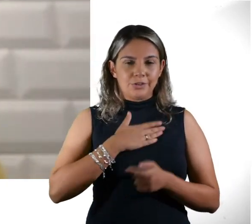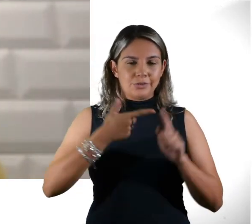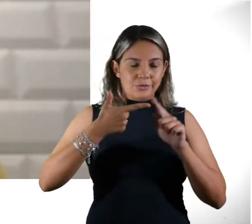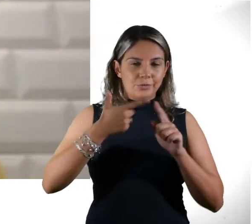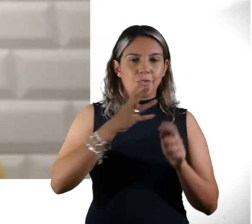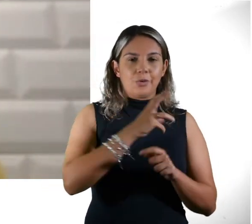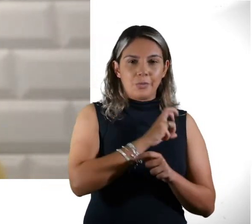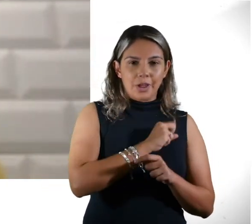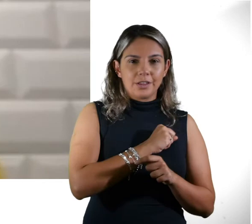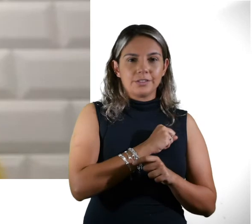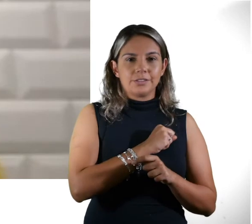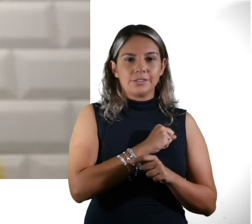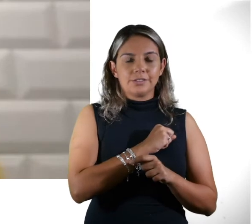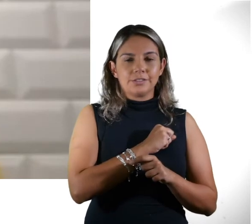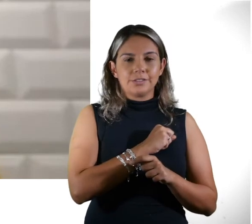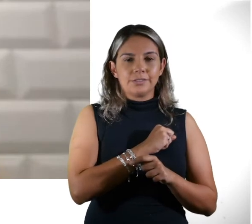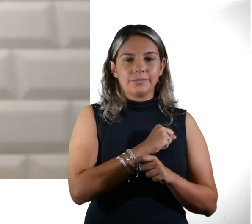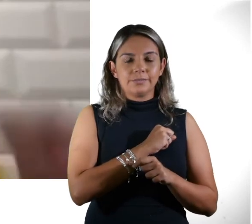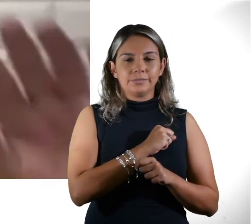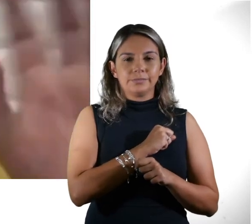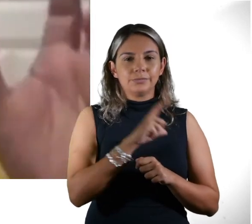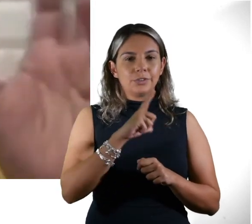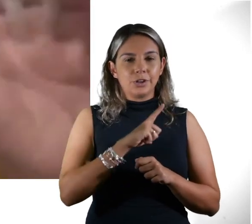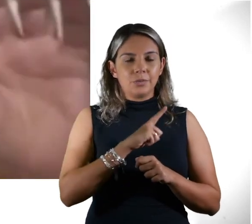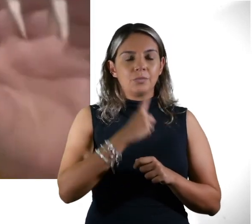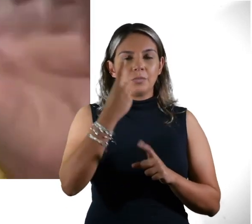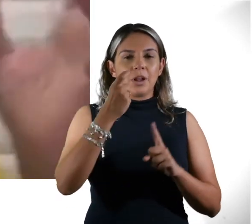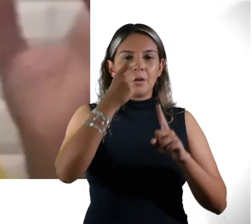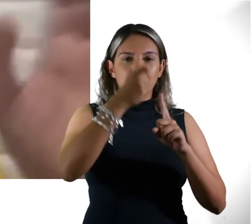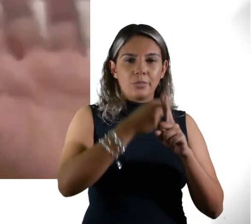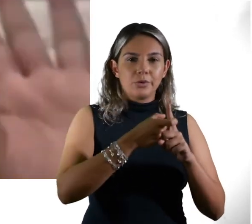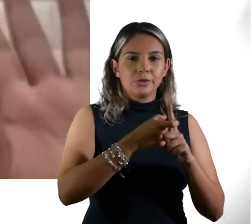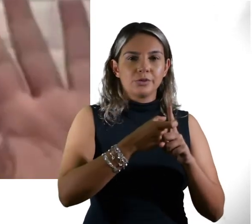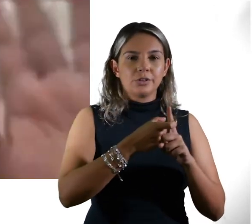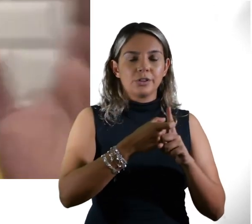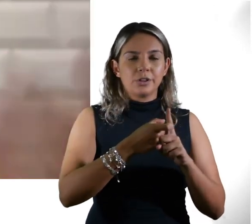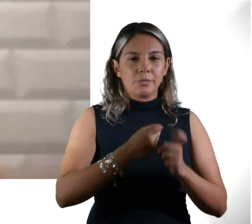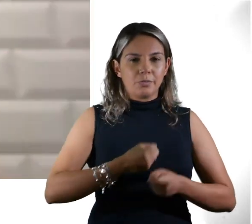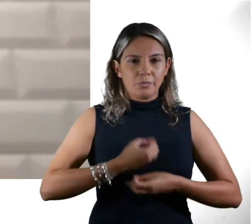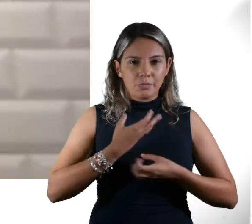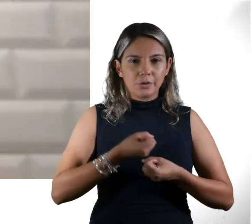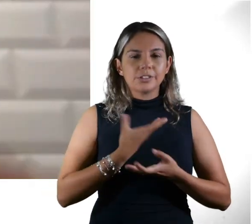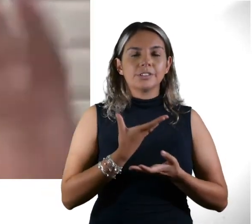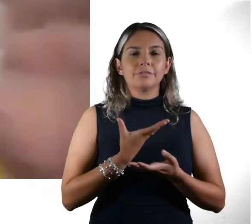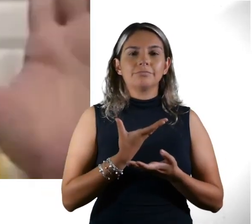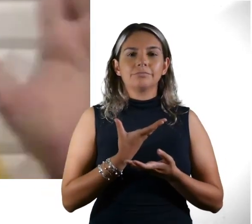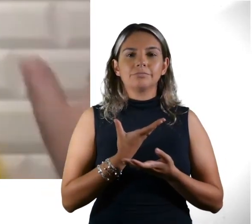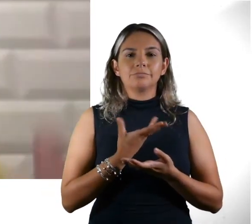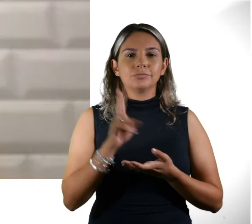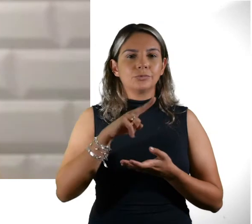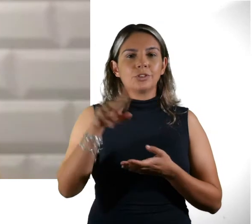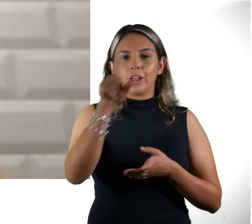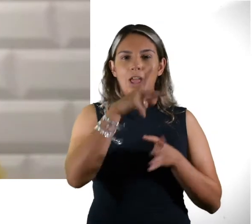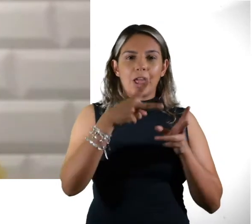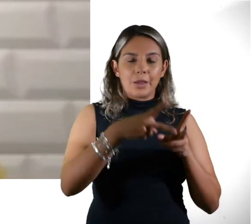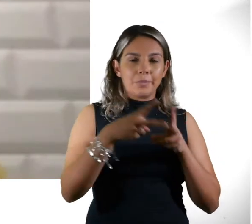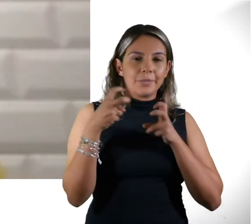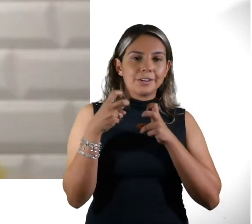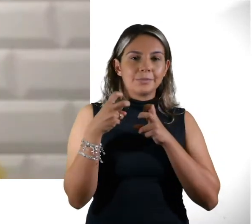romance, foi A Estação das Chuvas. Tem uma personagem que é uma poetisa e nunca ninguém percebeu